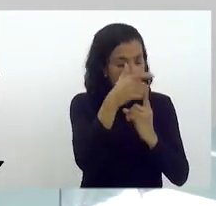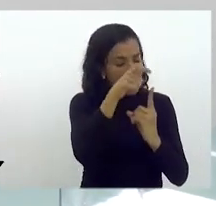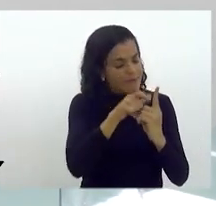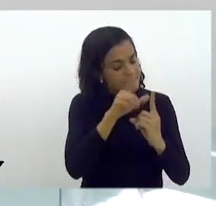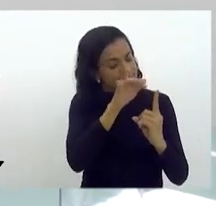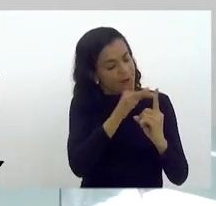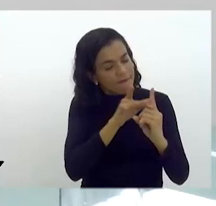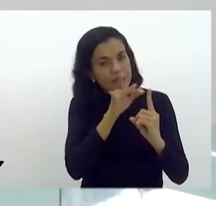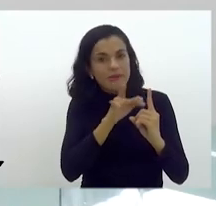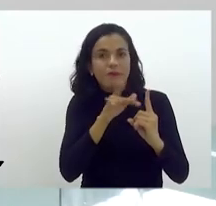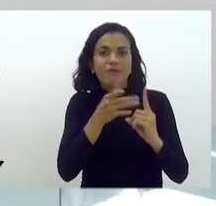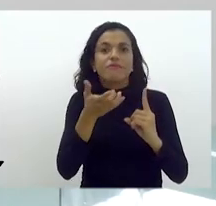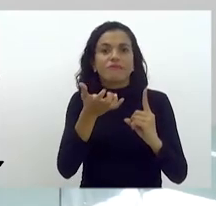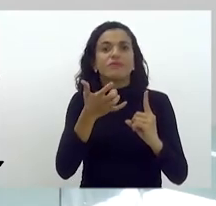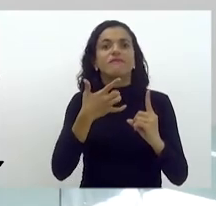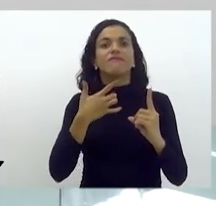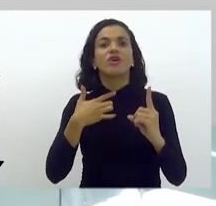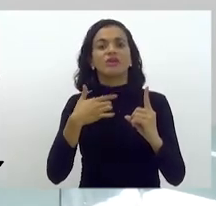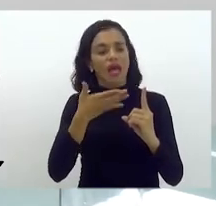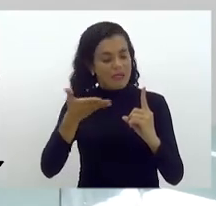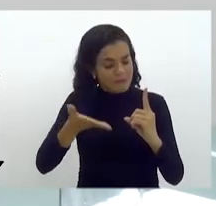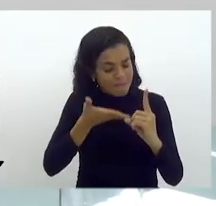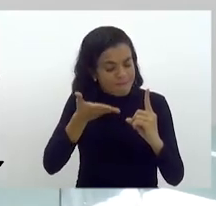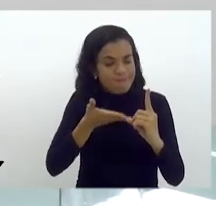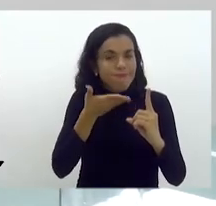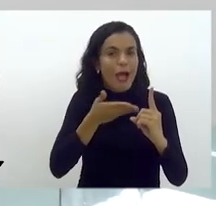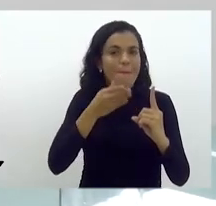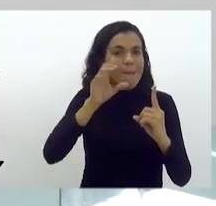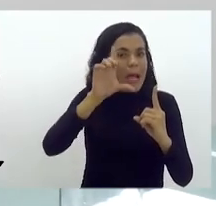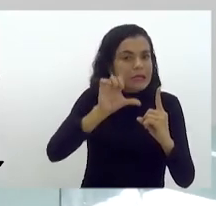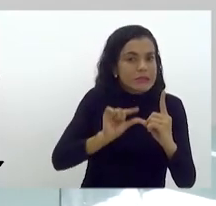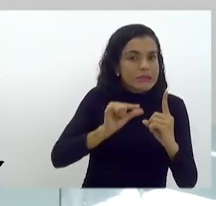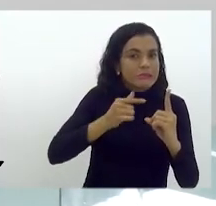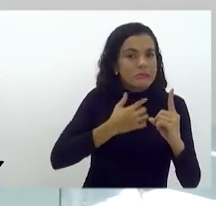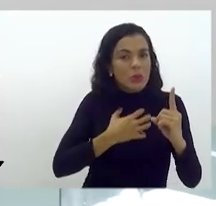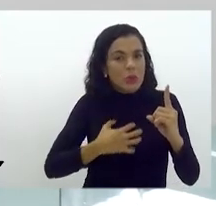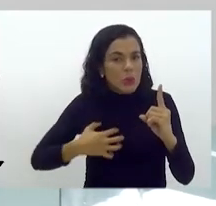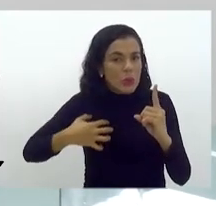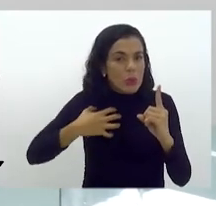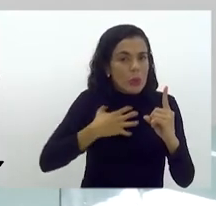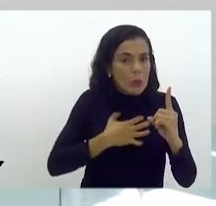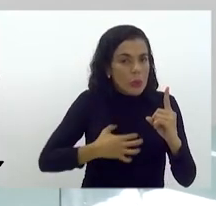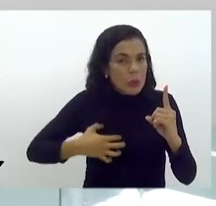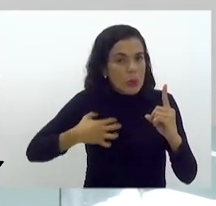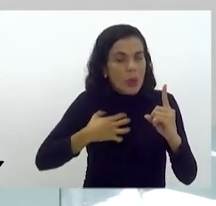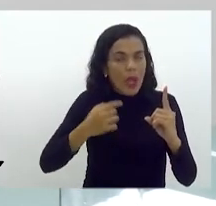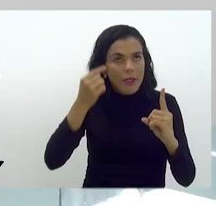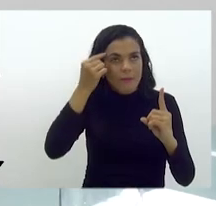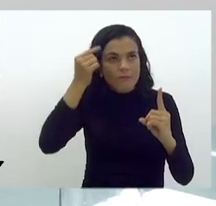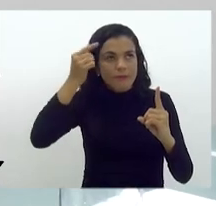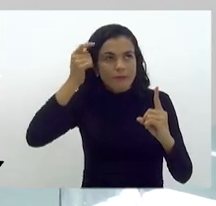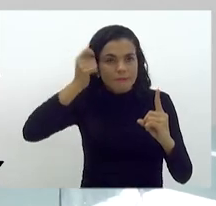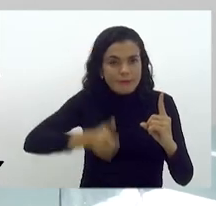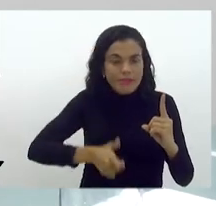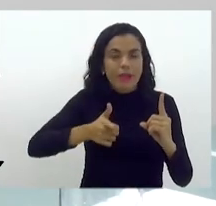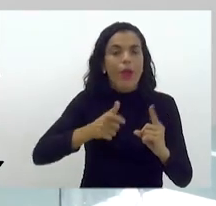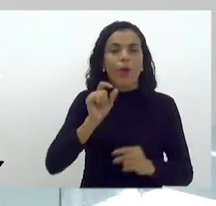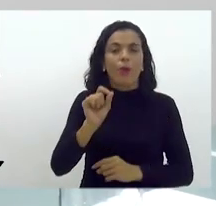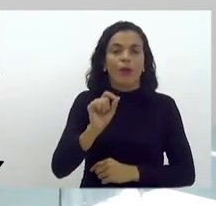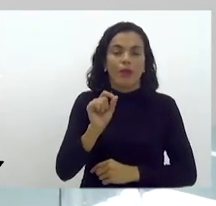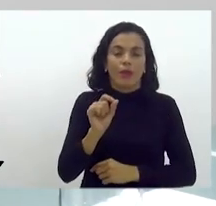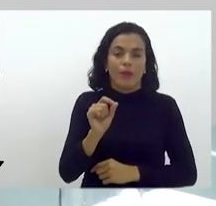alguma coisa para diminuir o prejuízo já causado Então o que nos vem em mente imediatamente o que que é